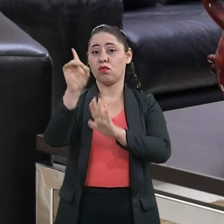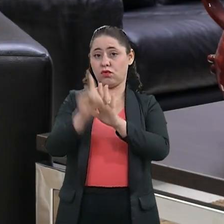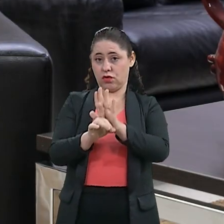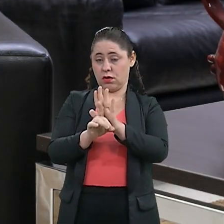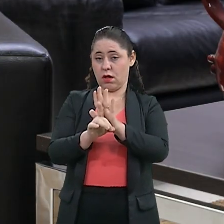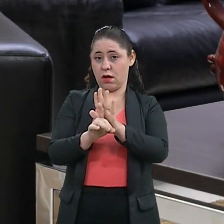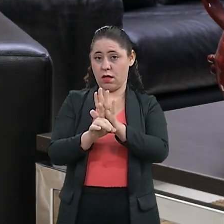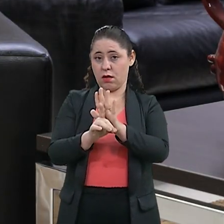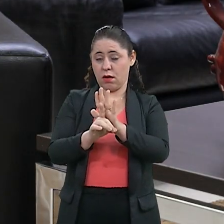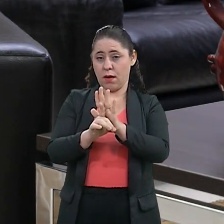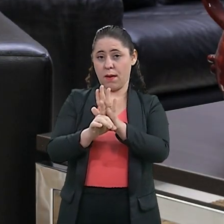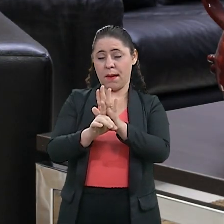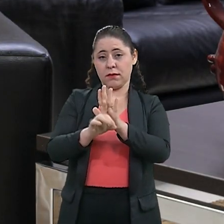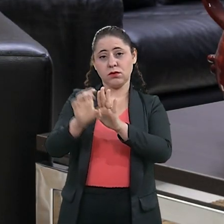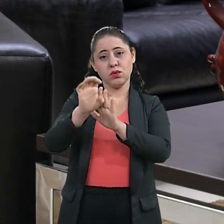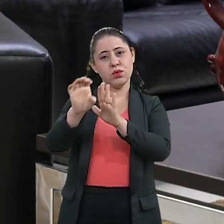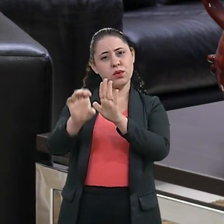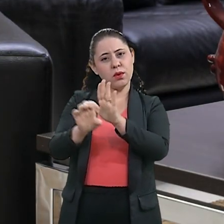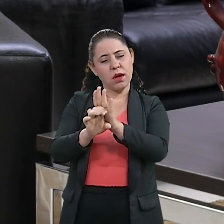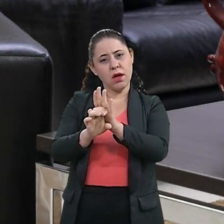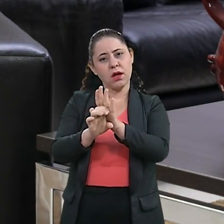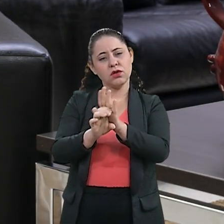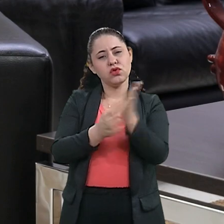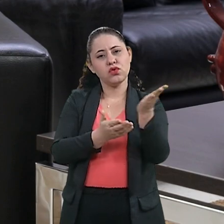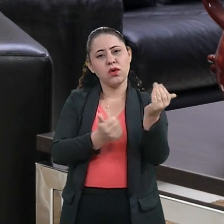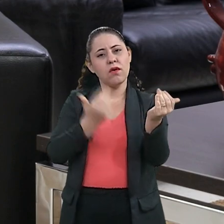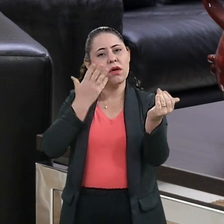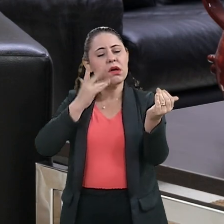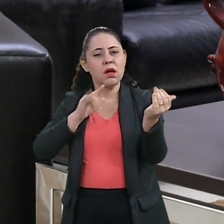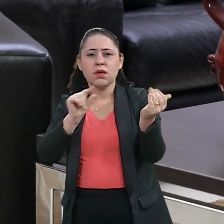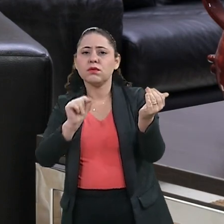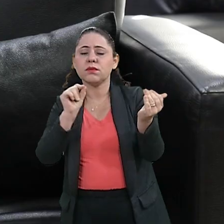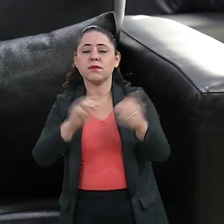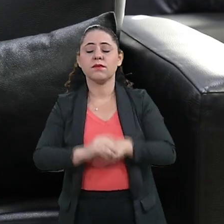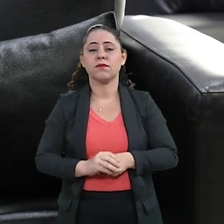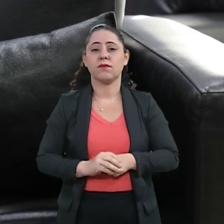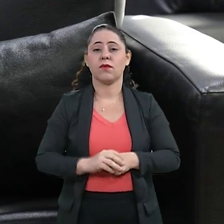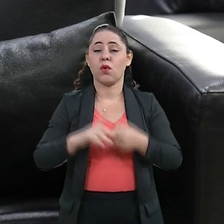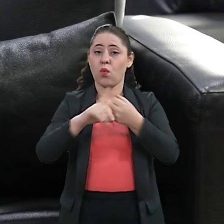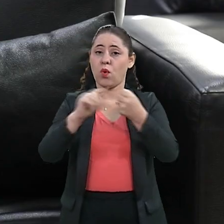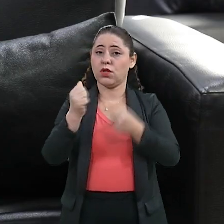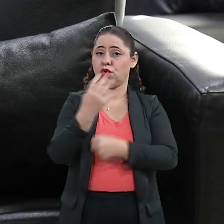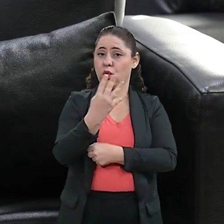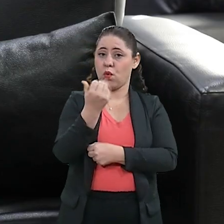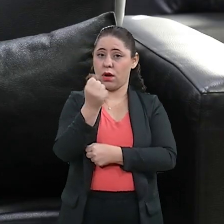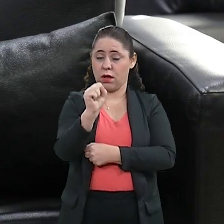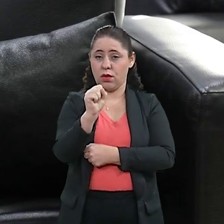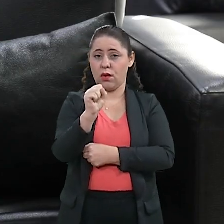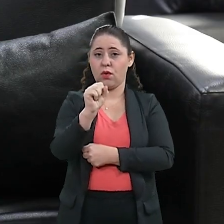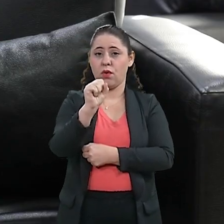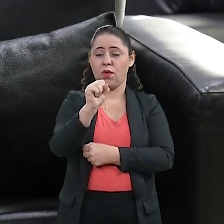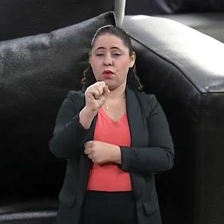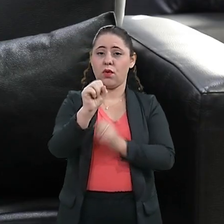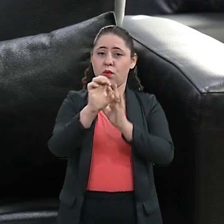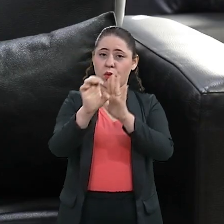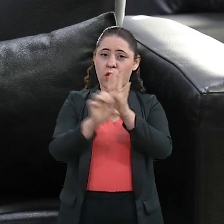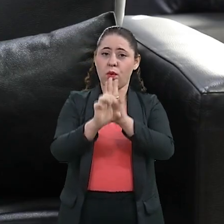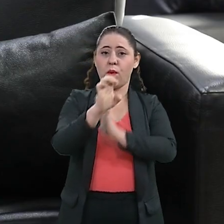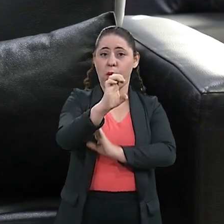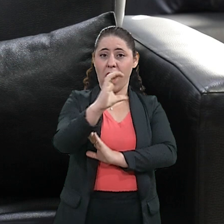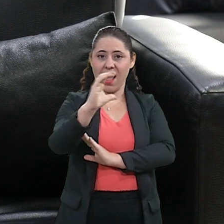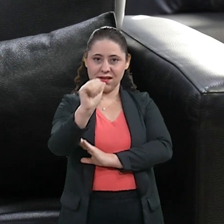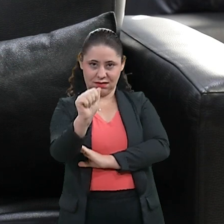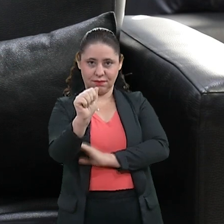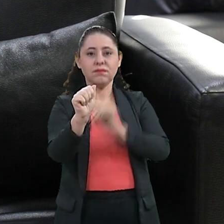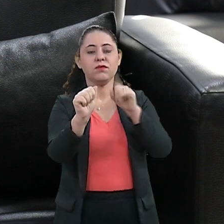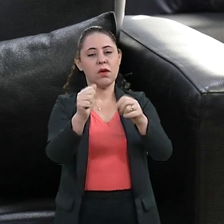o direito previsto no Estatuto da Criança e do Adolescente? Aqui o artigo 48 do Estatuto